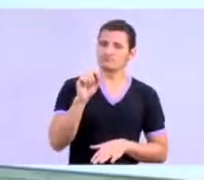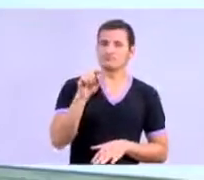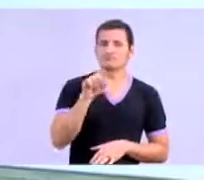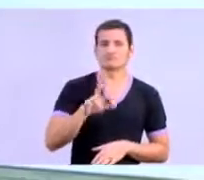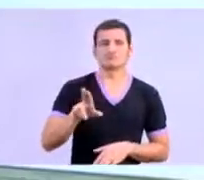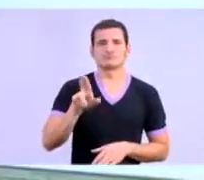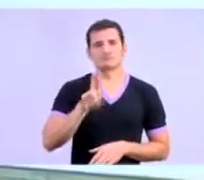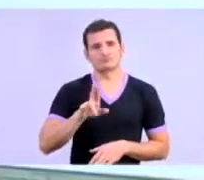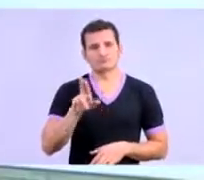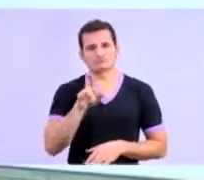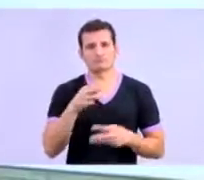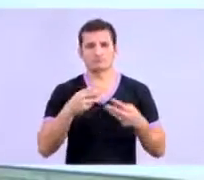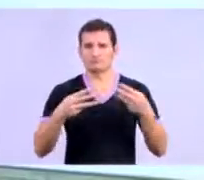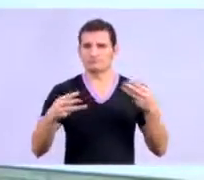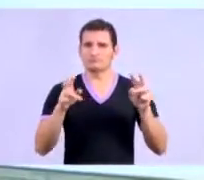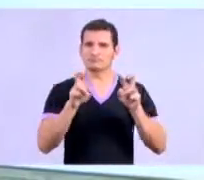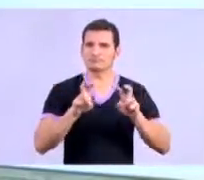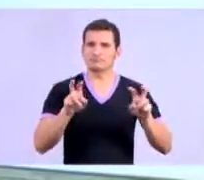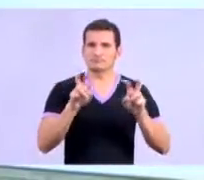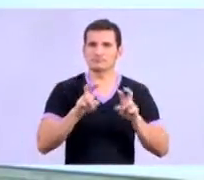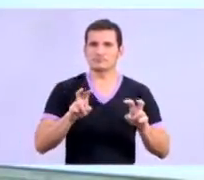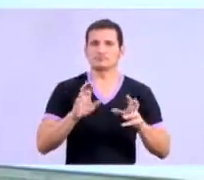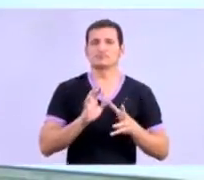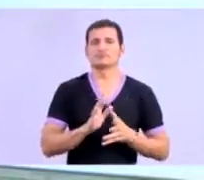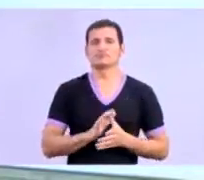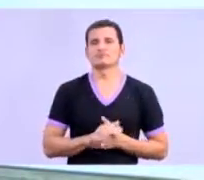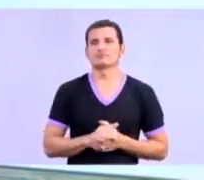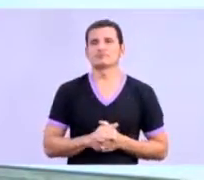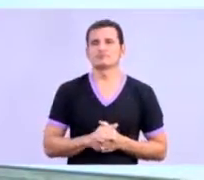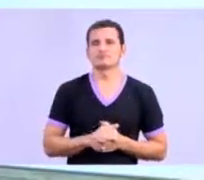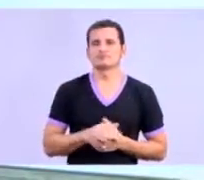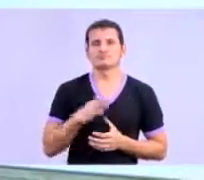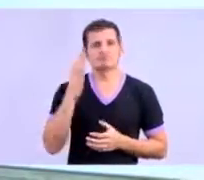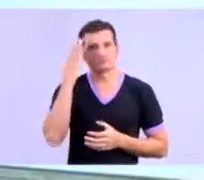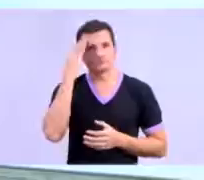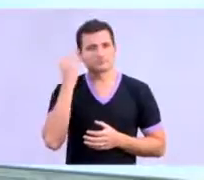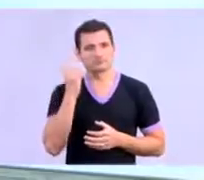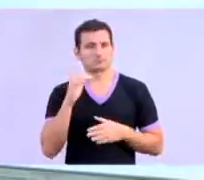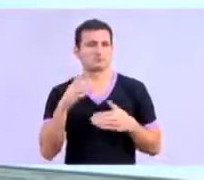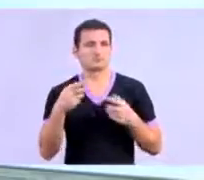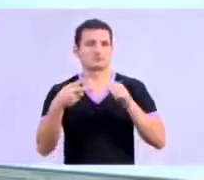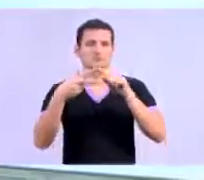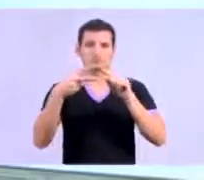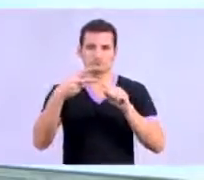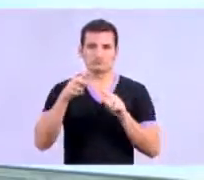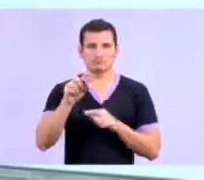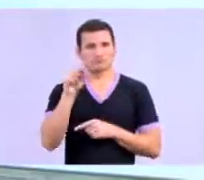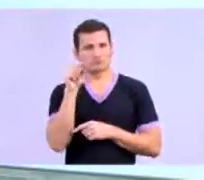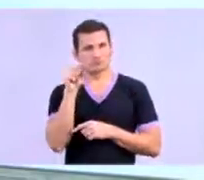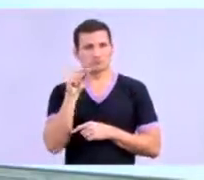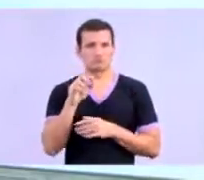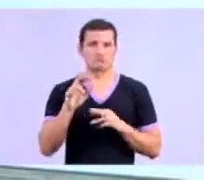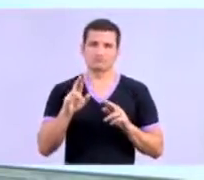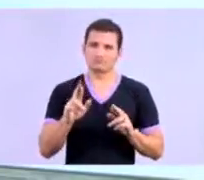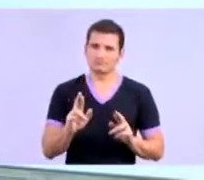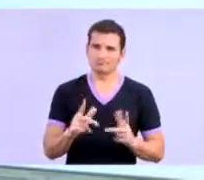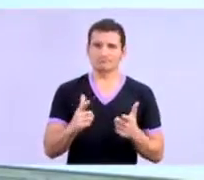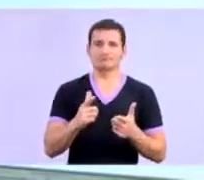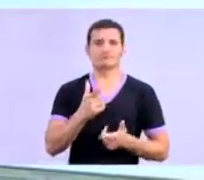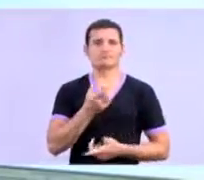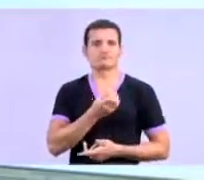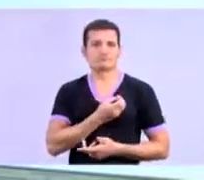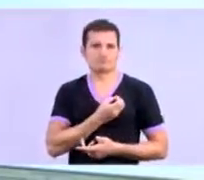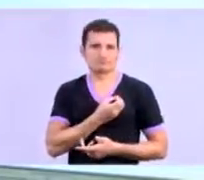na rede de computadores que vai ser utilizada para saber qual escolher na comunicação. É claro que os protocolos de